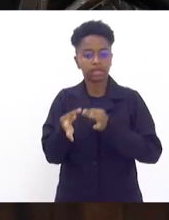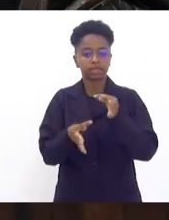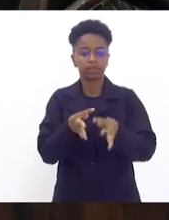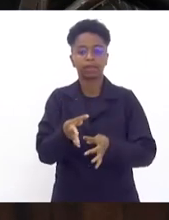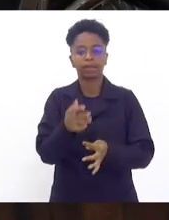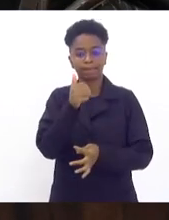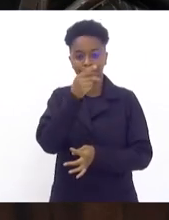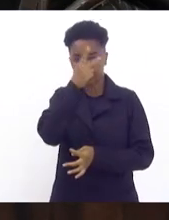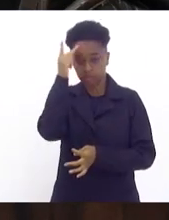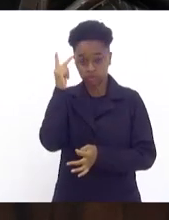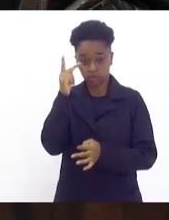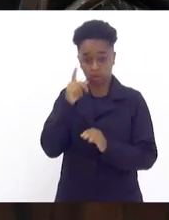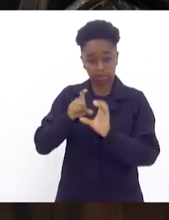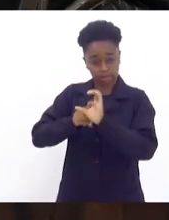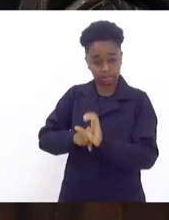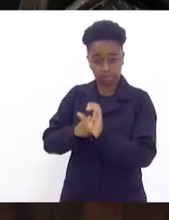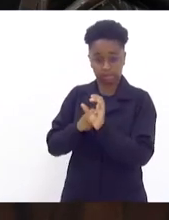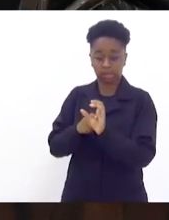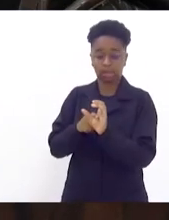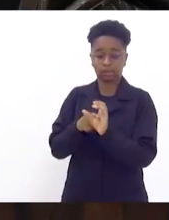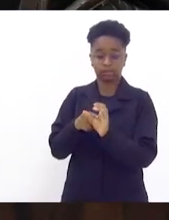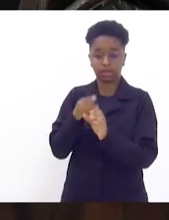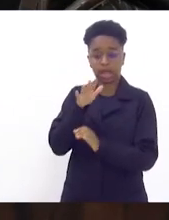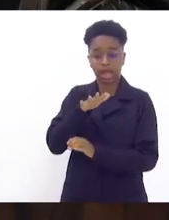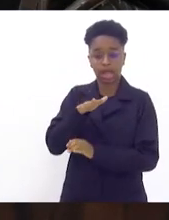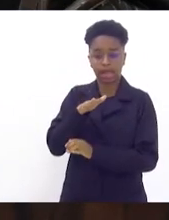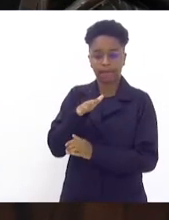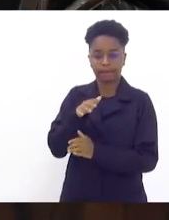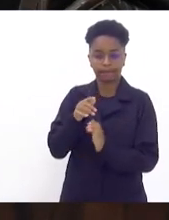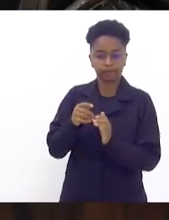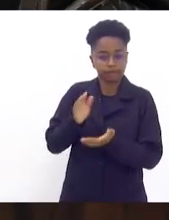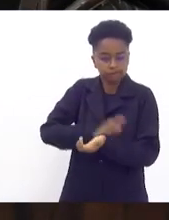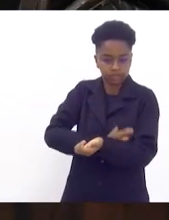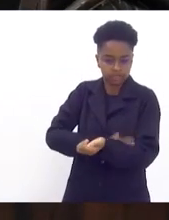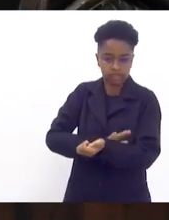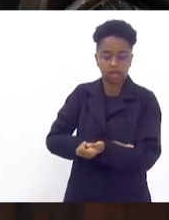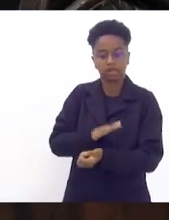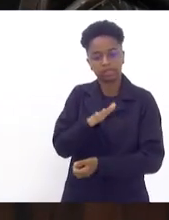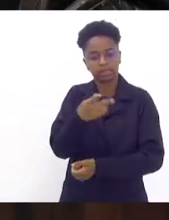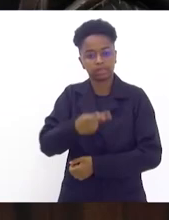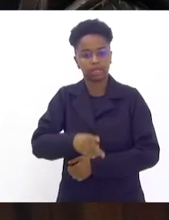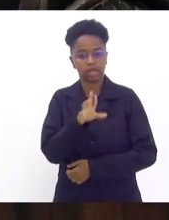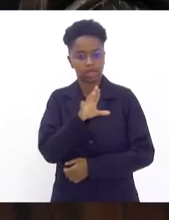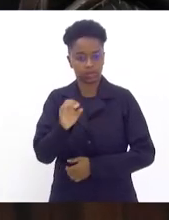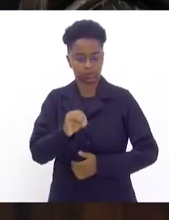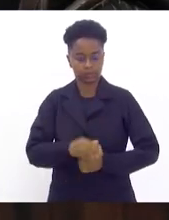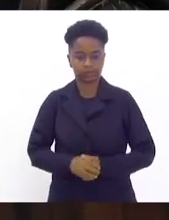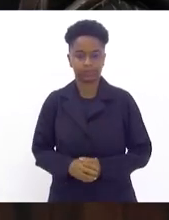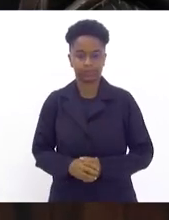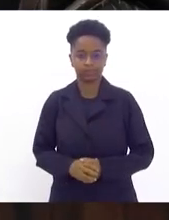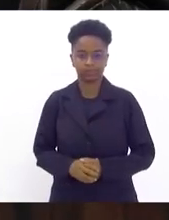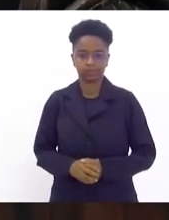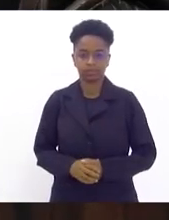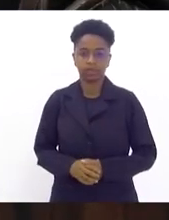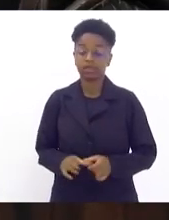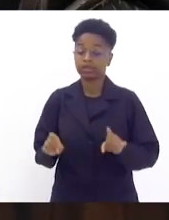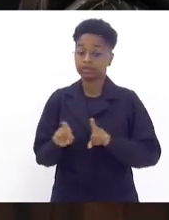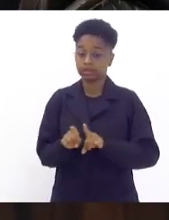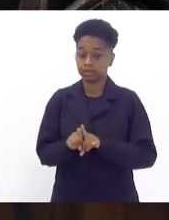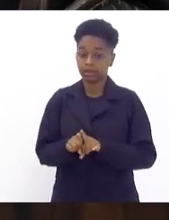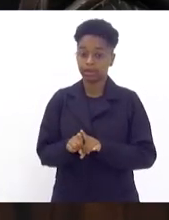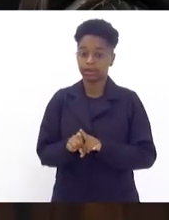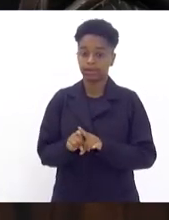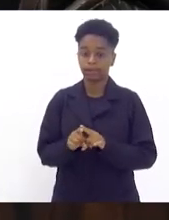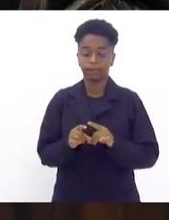e homens nas regiões que menciona, no âmbito do estado do Rio de Janeiro. Parecer da comissão da indicação legislativa